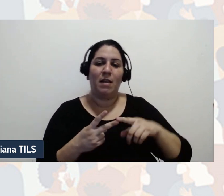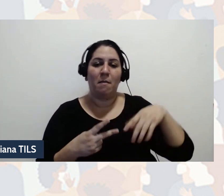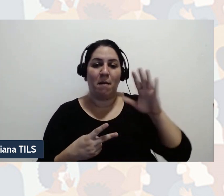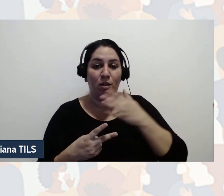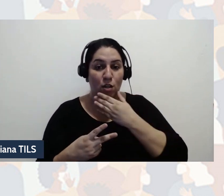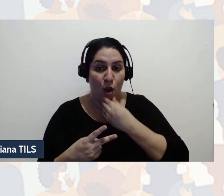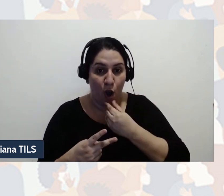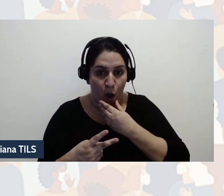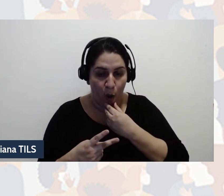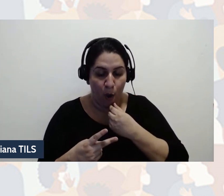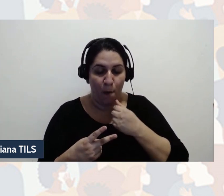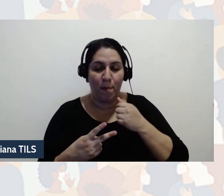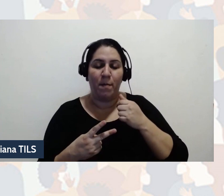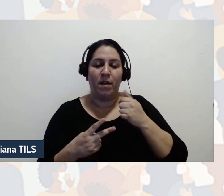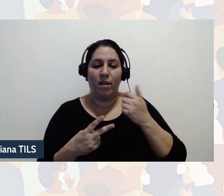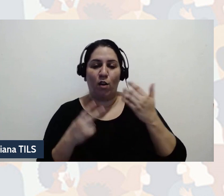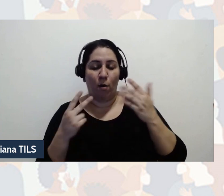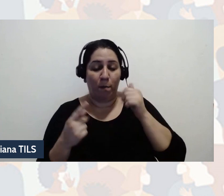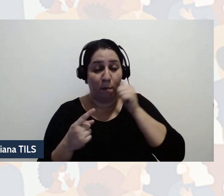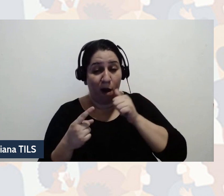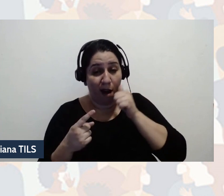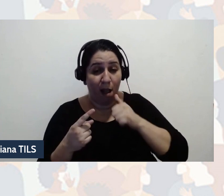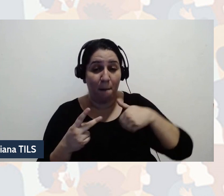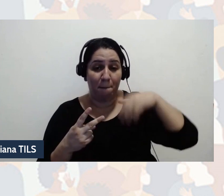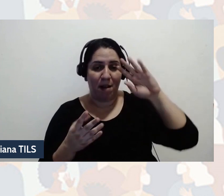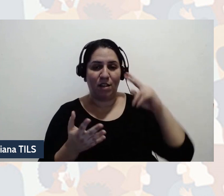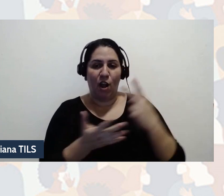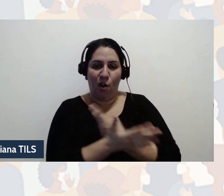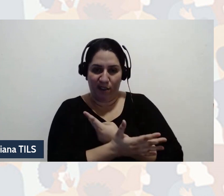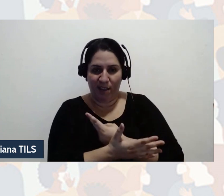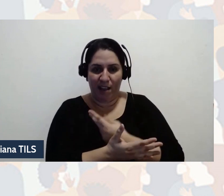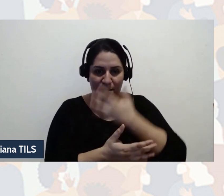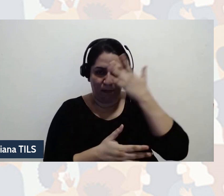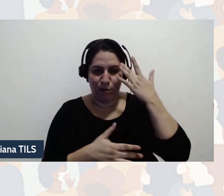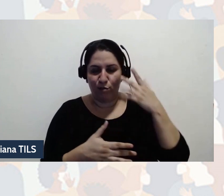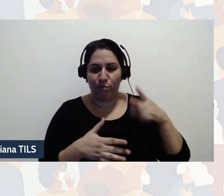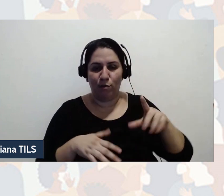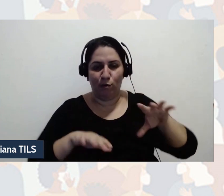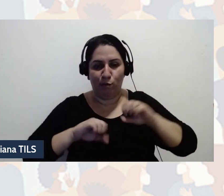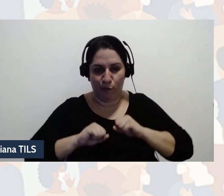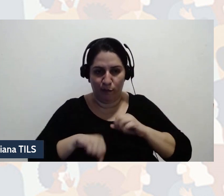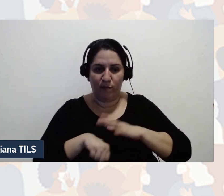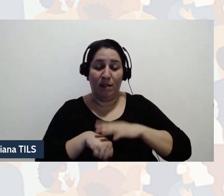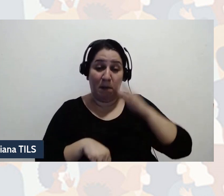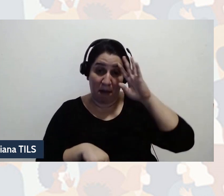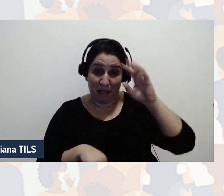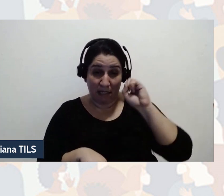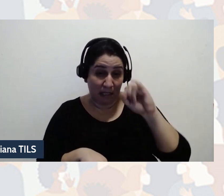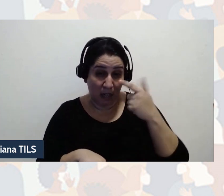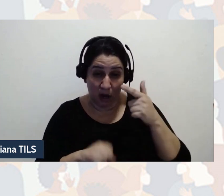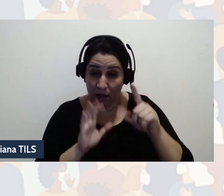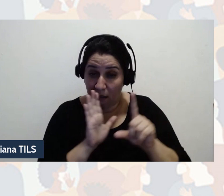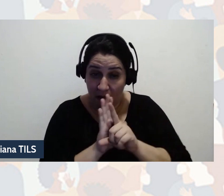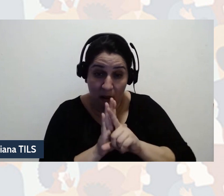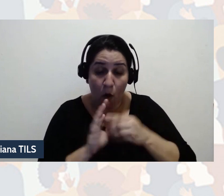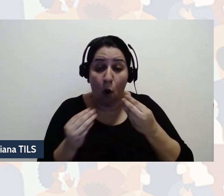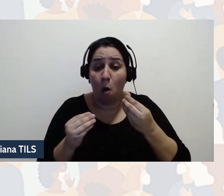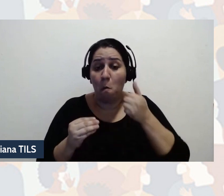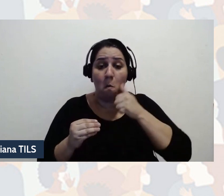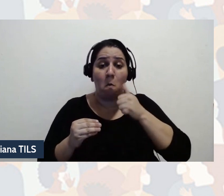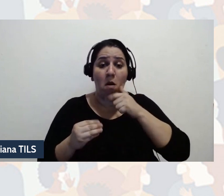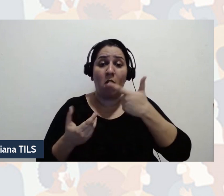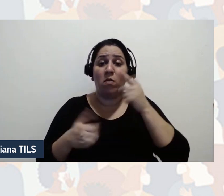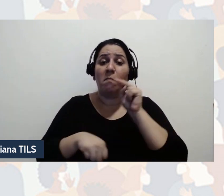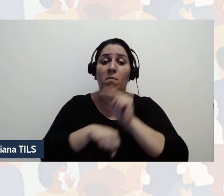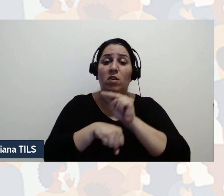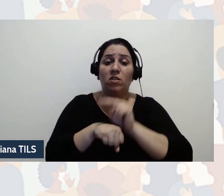que os outros. Sem leis, não há nada que impeça que as mulheres sejam estupradas e mortas. Várias recorrem a